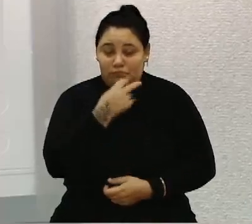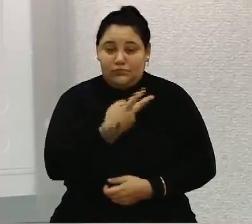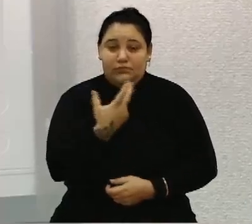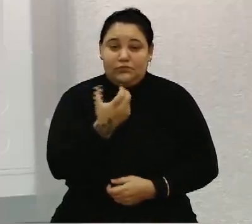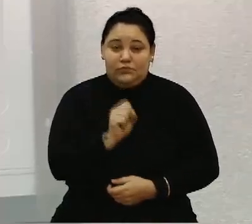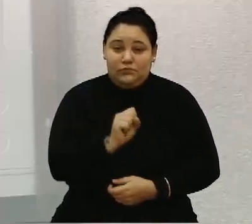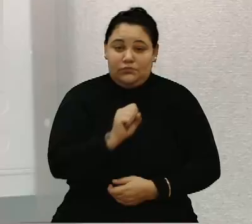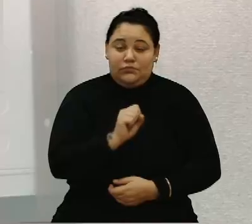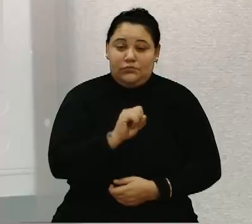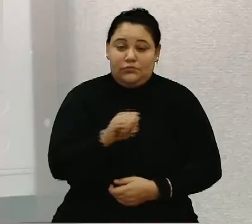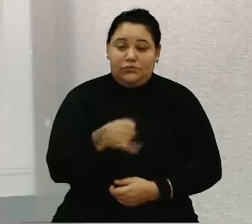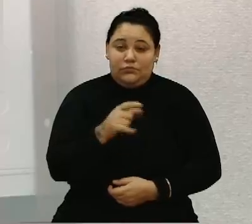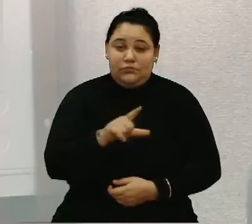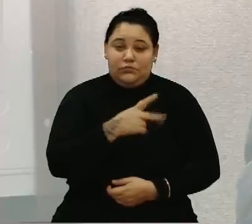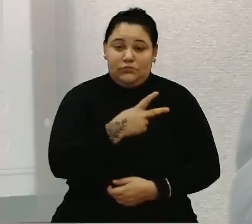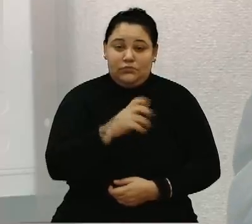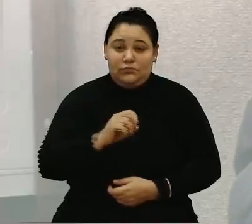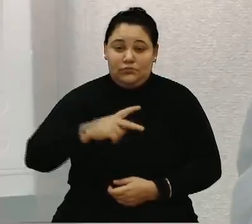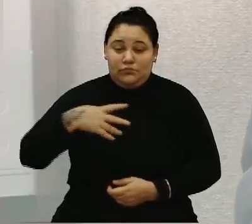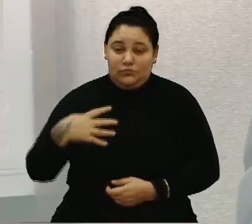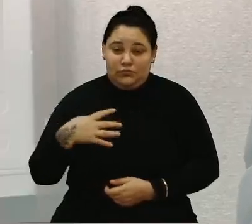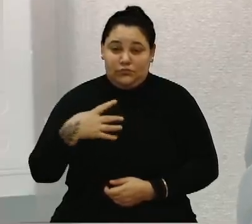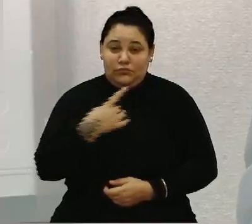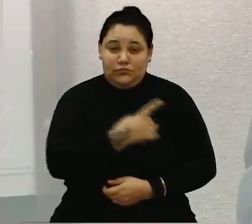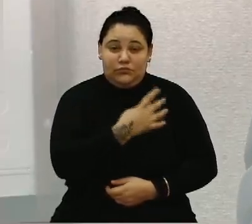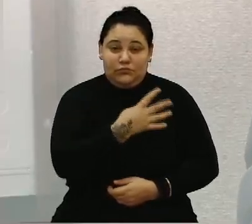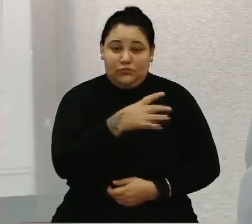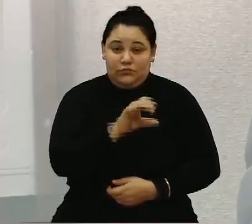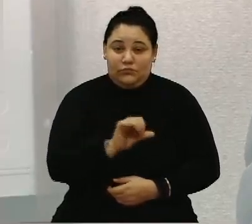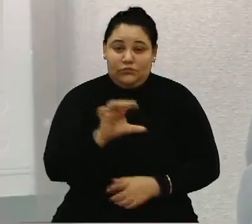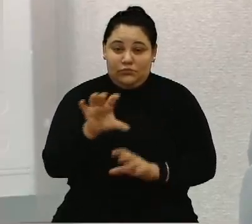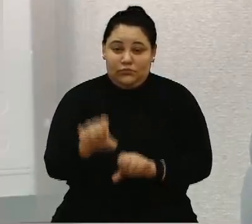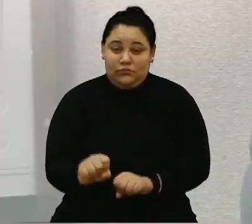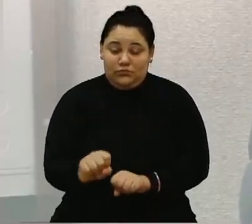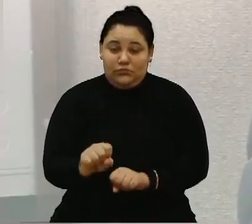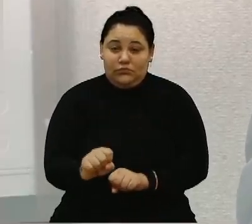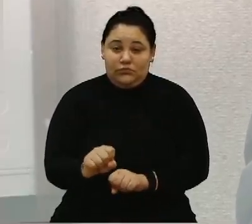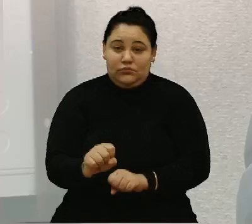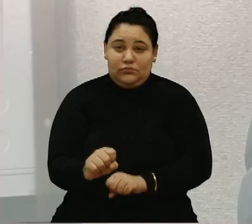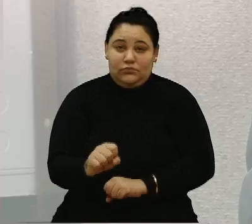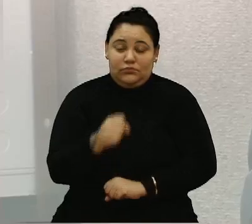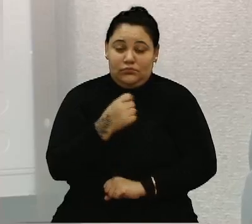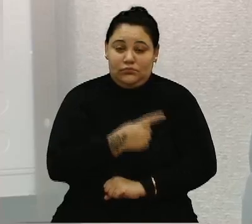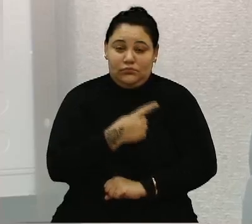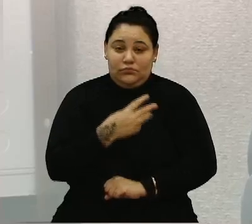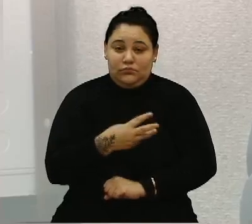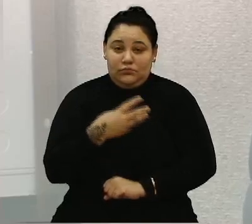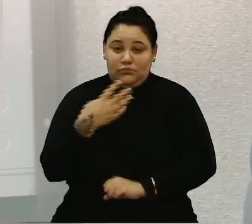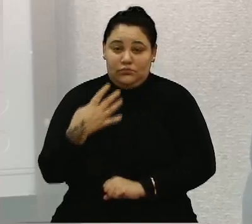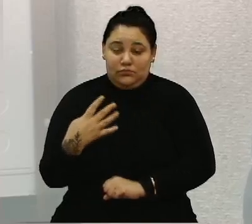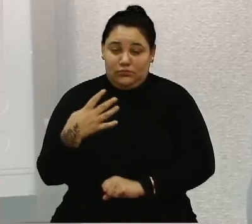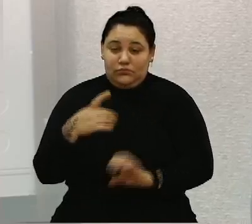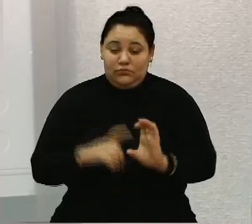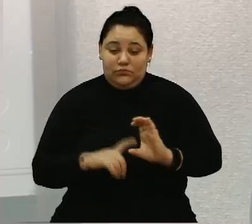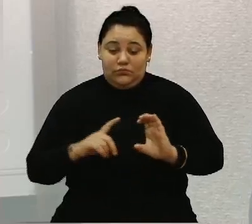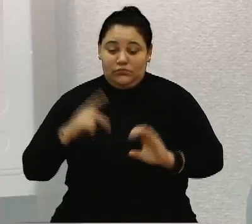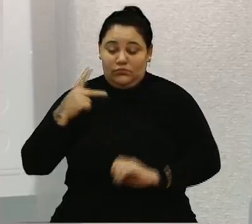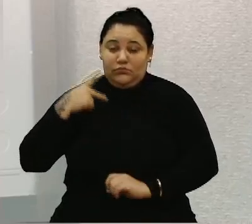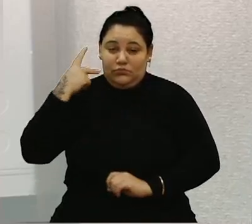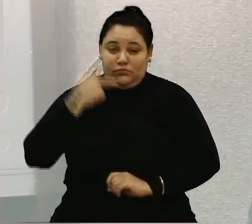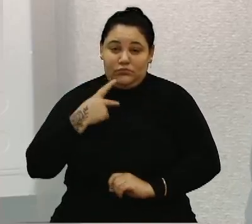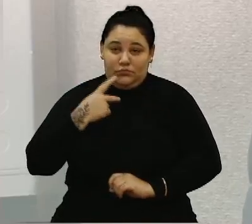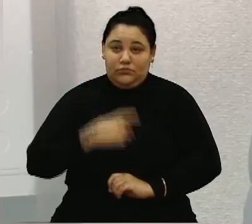de 2024, 149 anos de colonização e 134 de emancipação